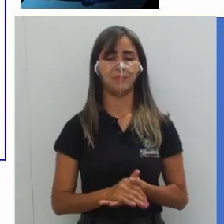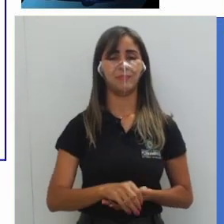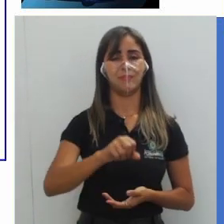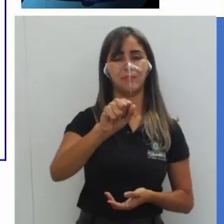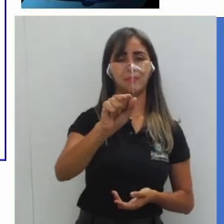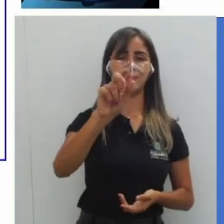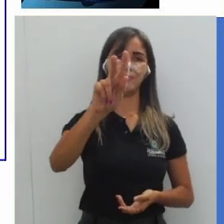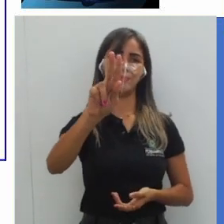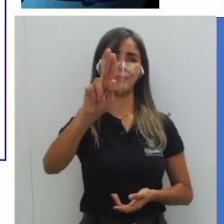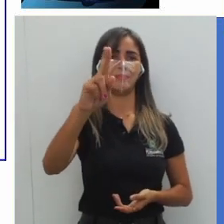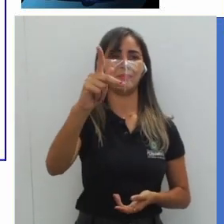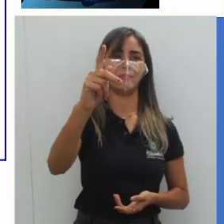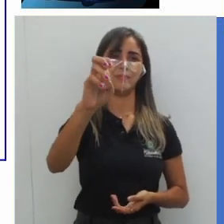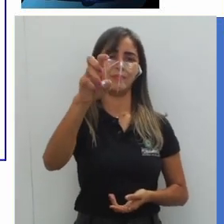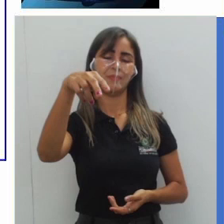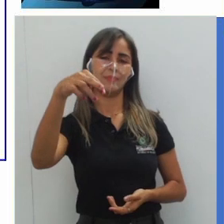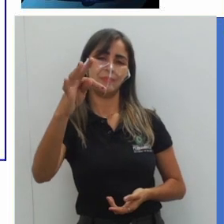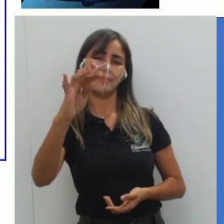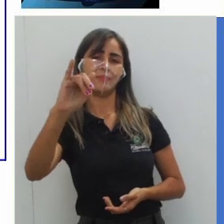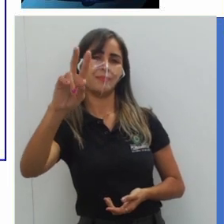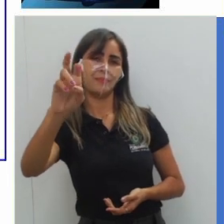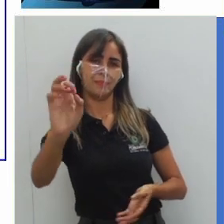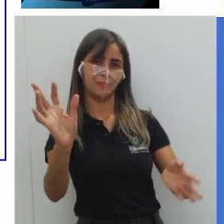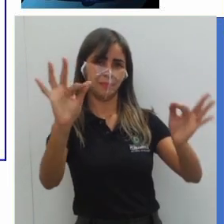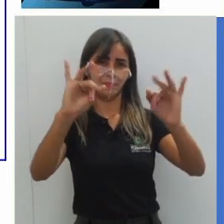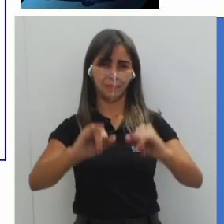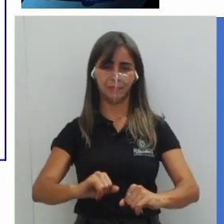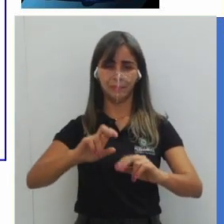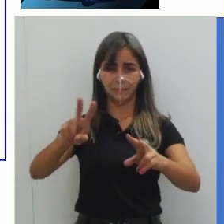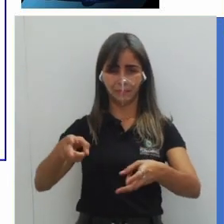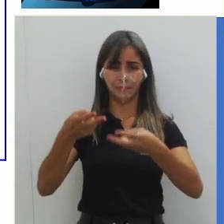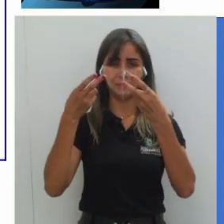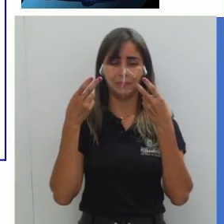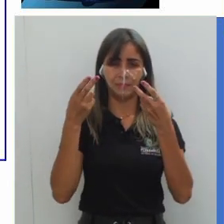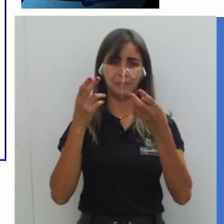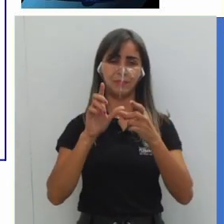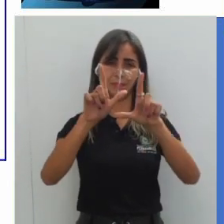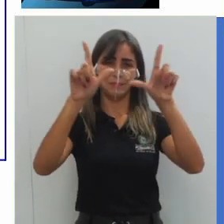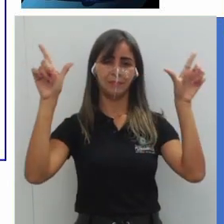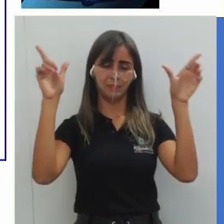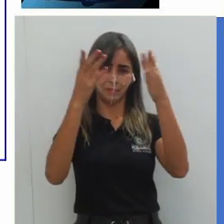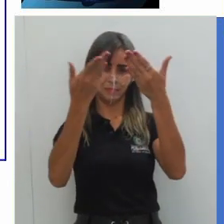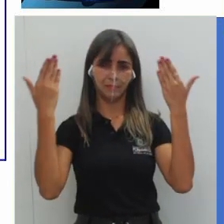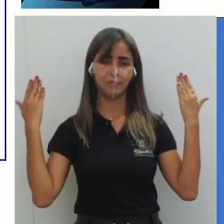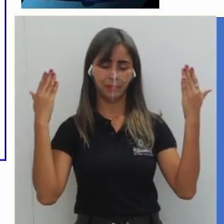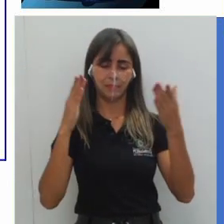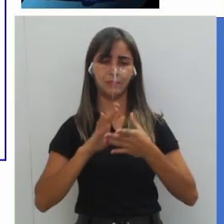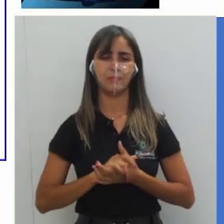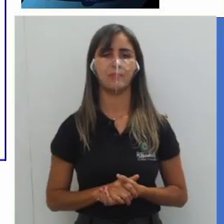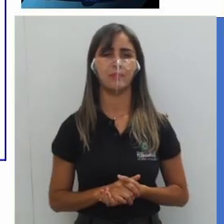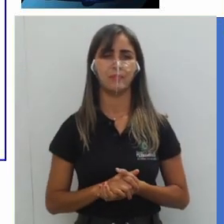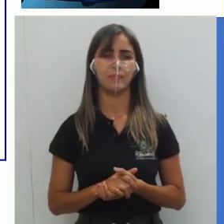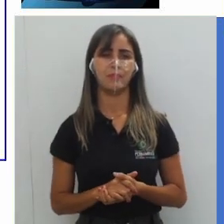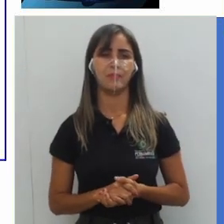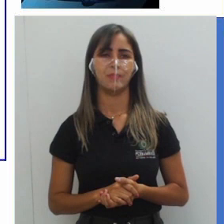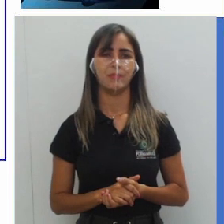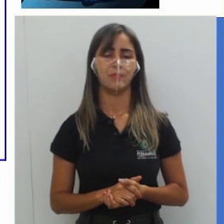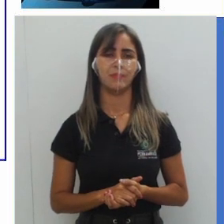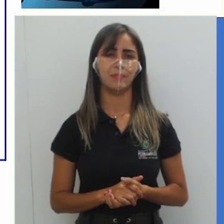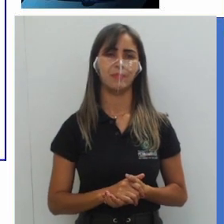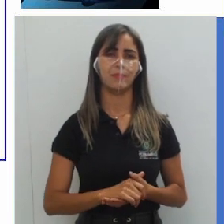superlativos, a regra ela muda um pouco. Ao final de cada um, percebam aí em destaque que eles